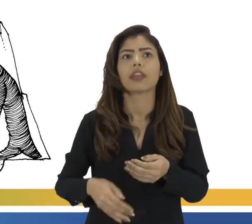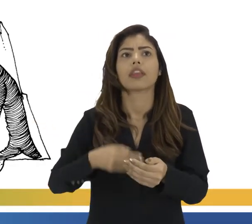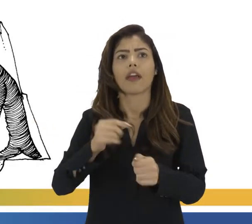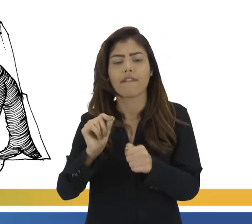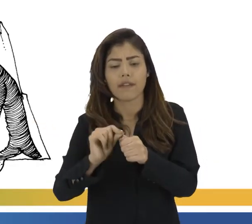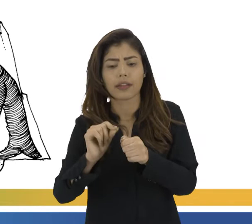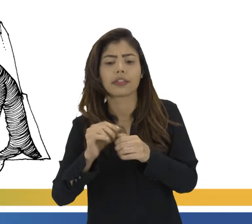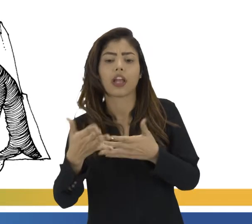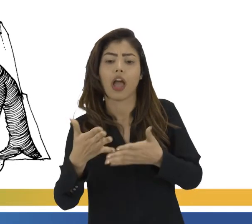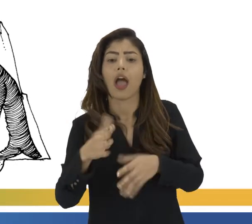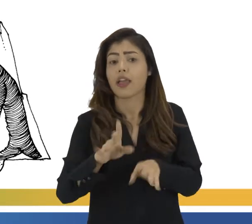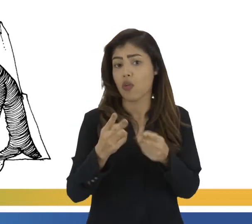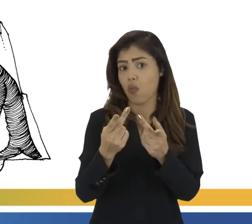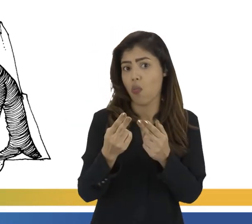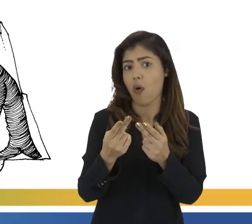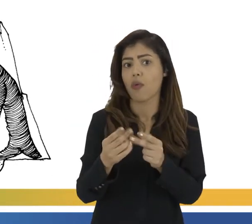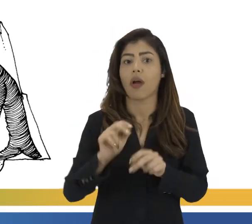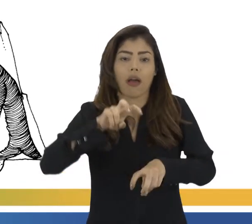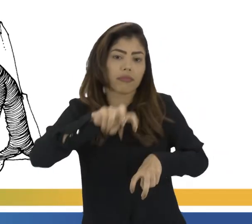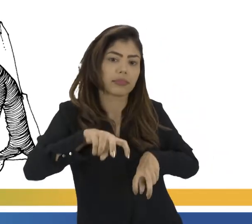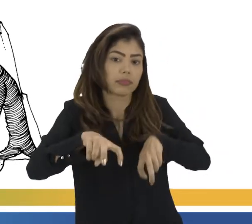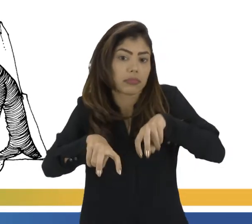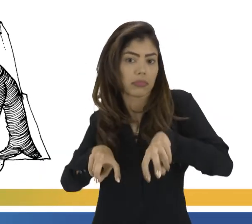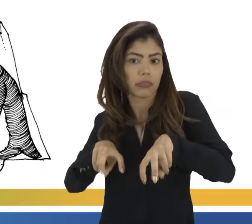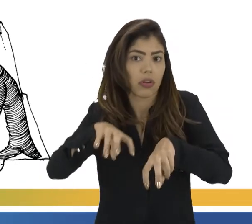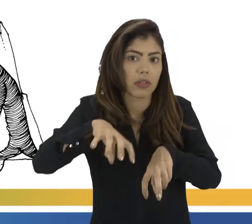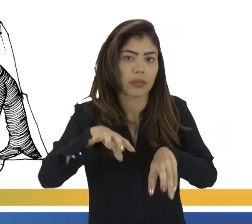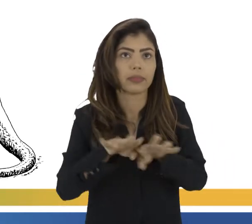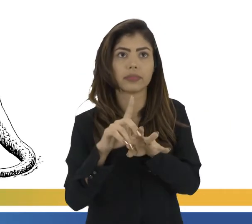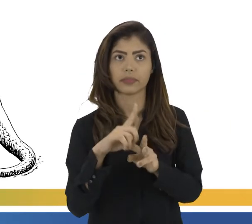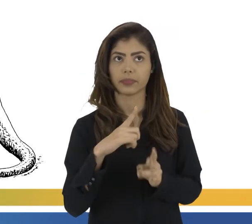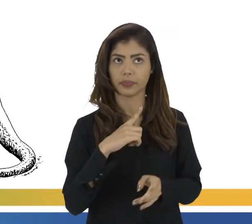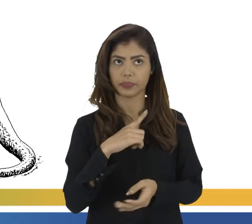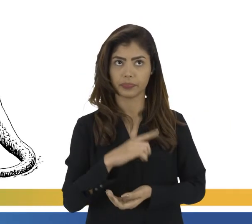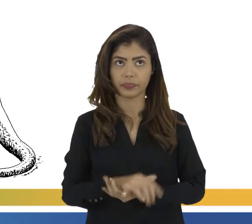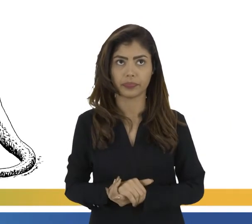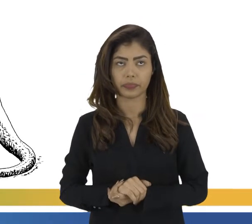reprodução com os répteis. Ok, gente? Vamos lá.